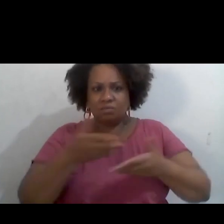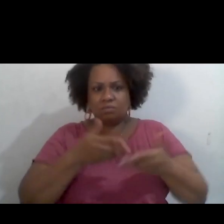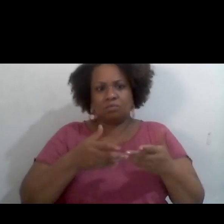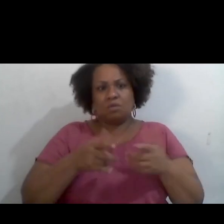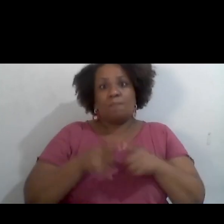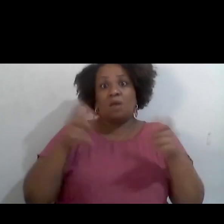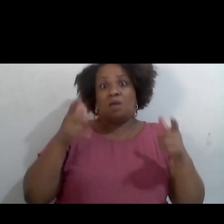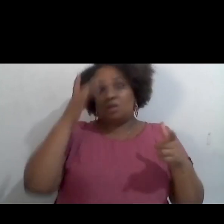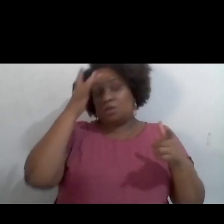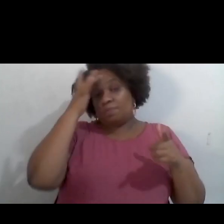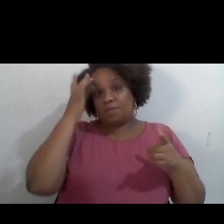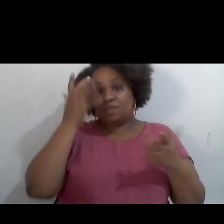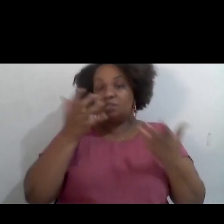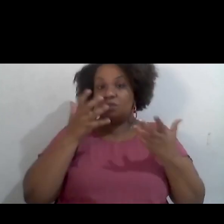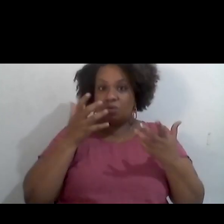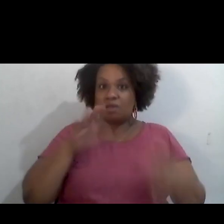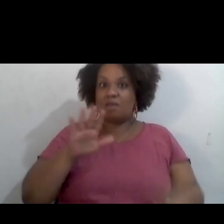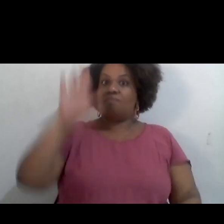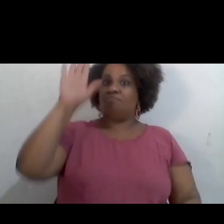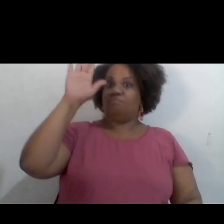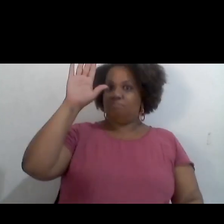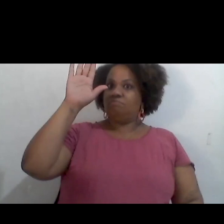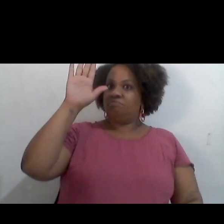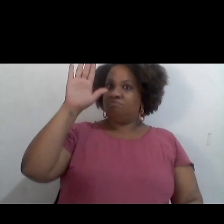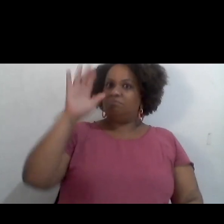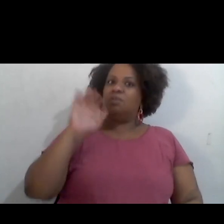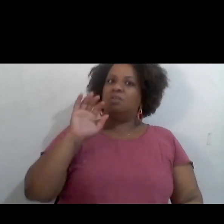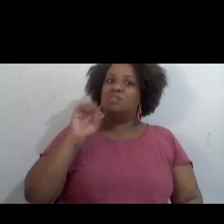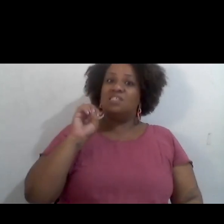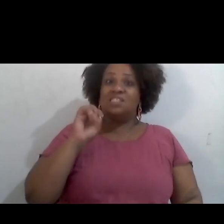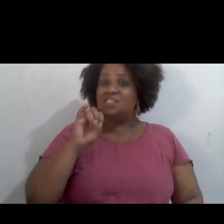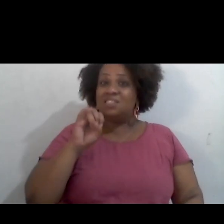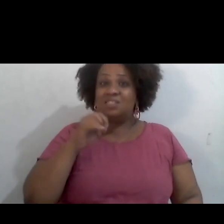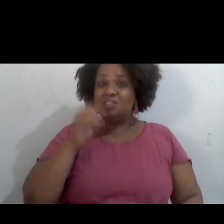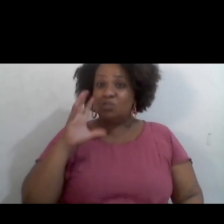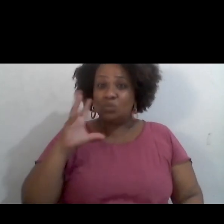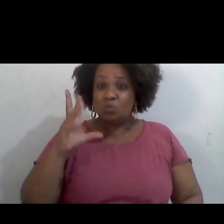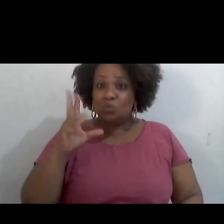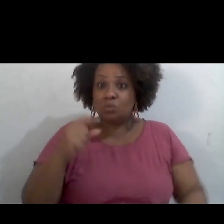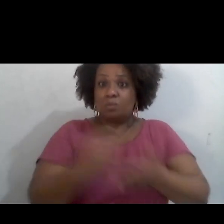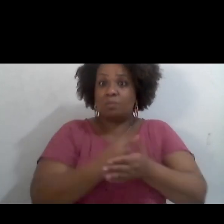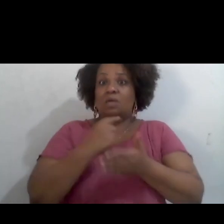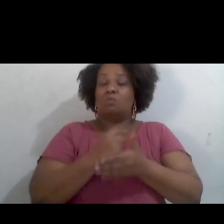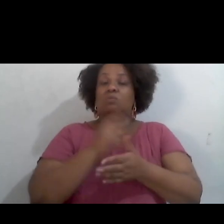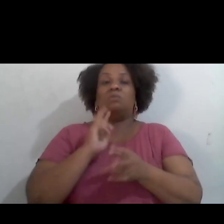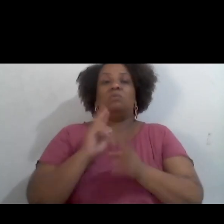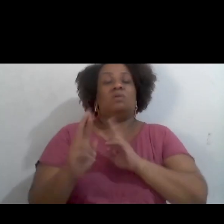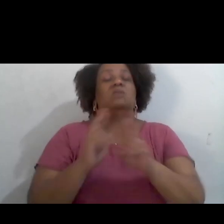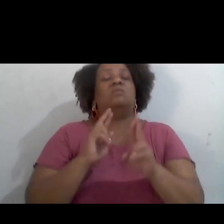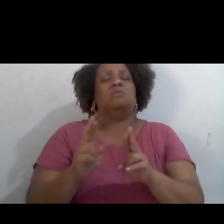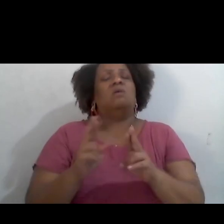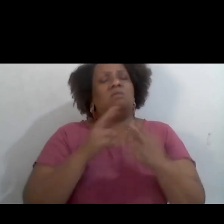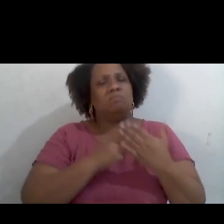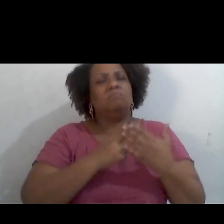para falar, para nós ouvirmos, mas se eventualmente todos não conseguirem, nem todas as perguntas forem respondidas, nosso compromisso aqui com